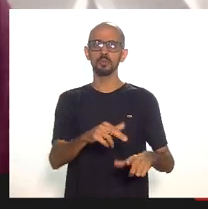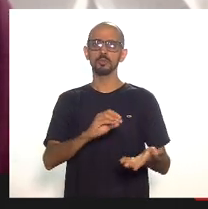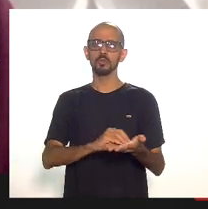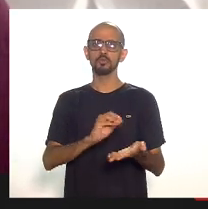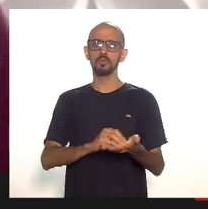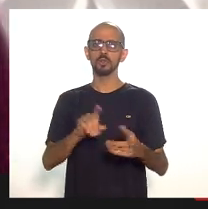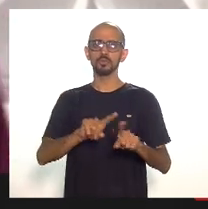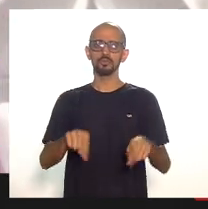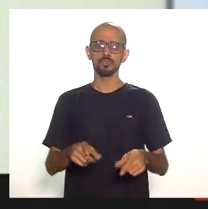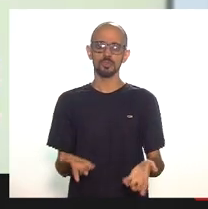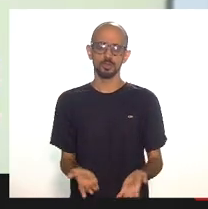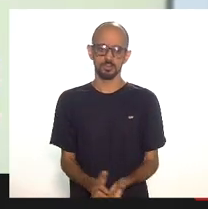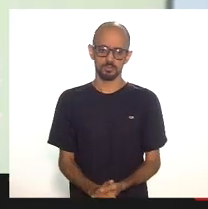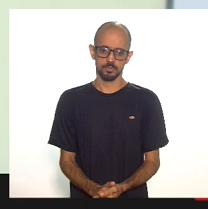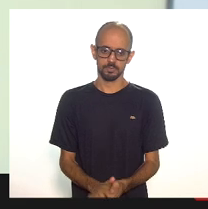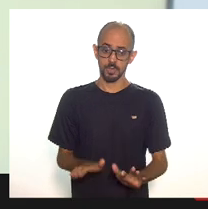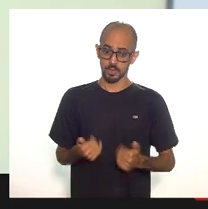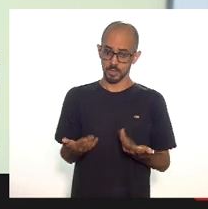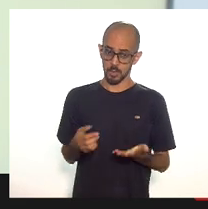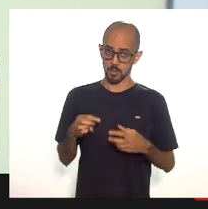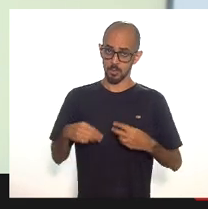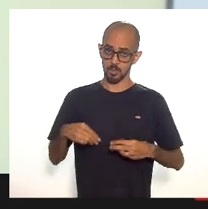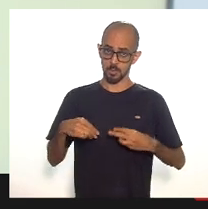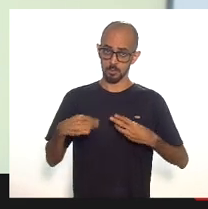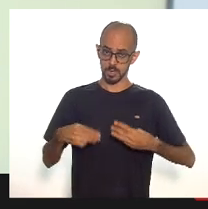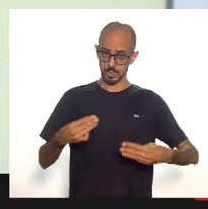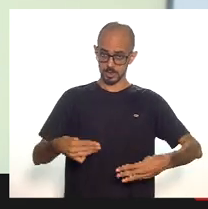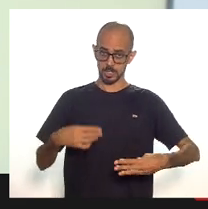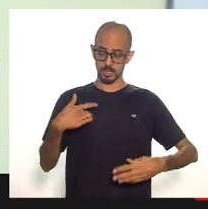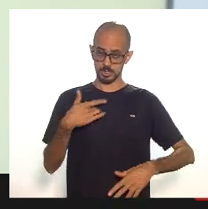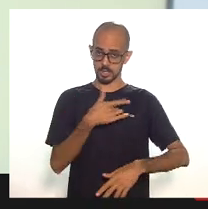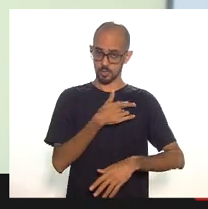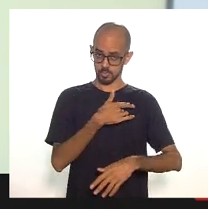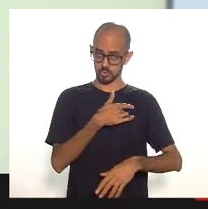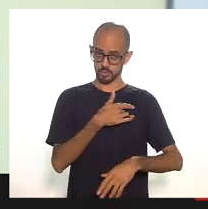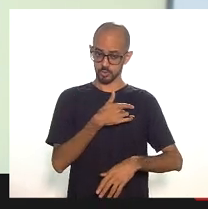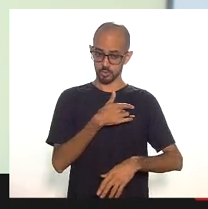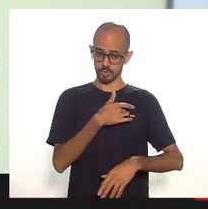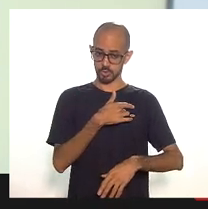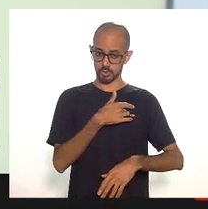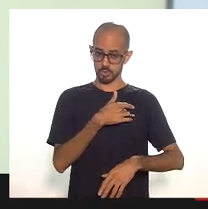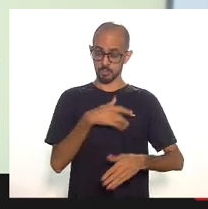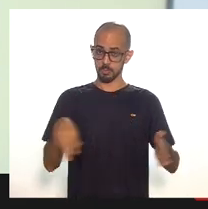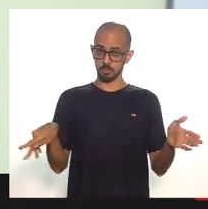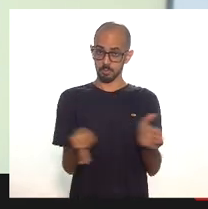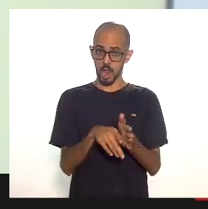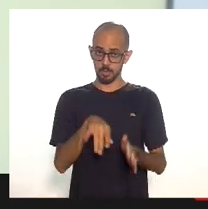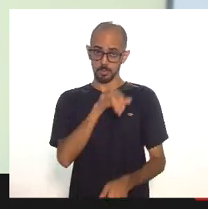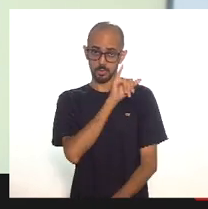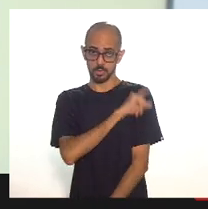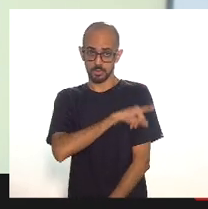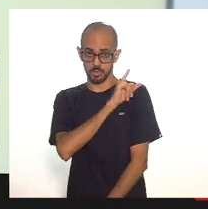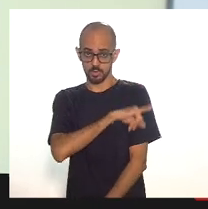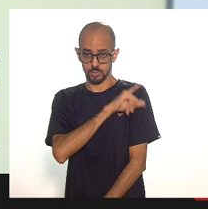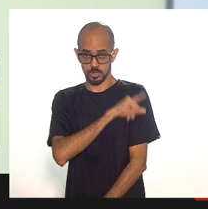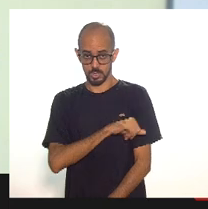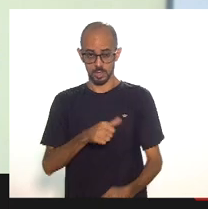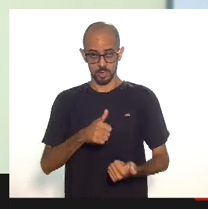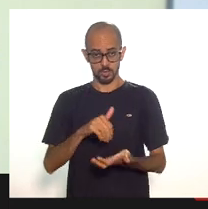servidor? O Ministério da Saúde, particularmente o Rio de Janeiro, pela